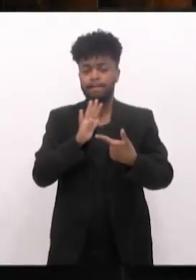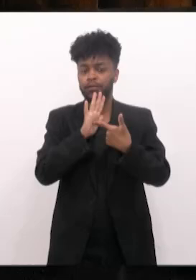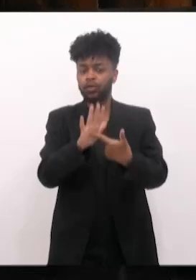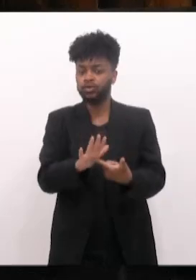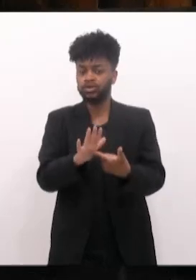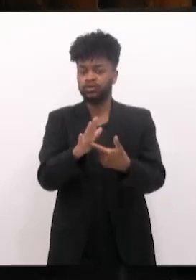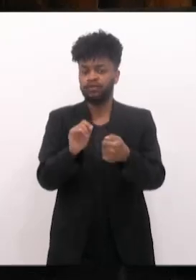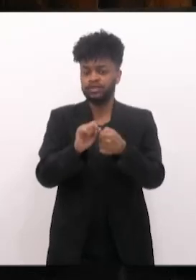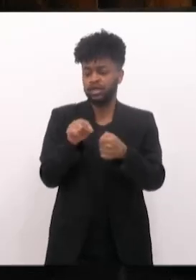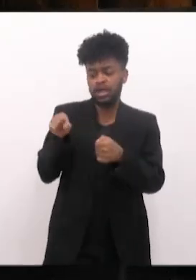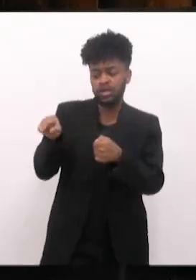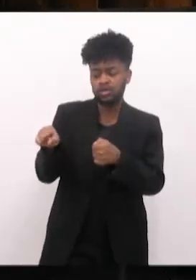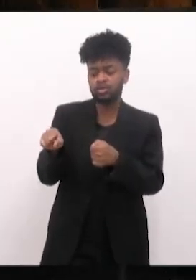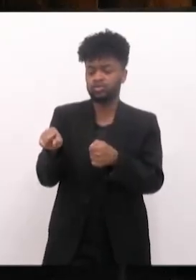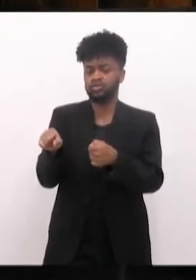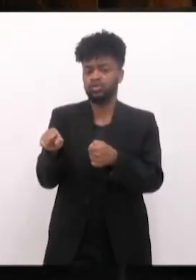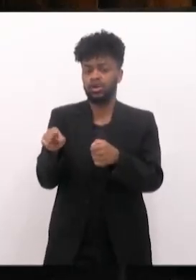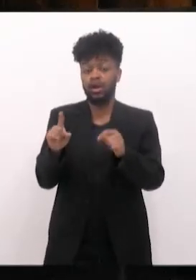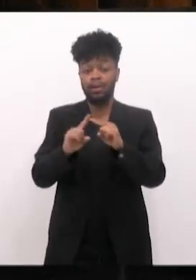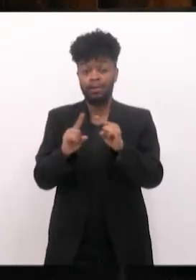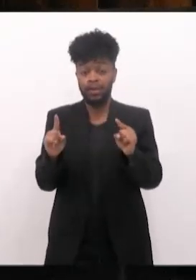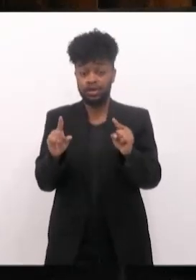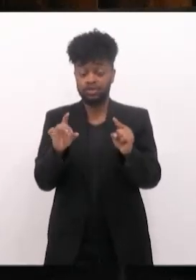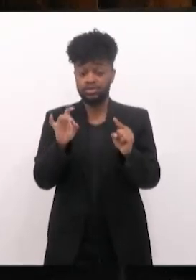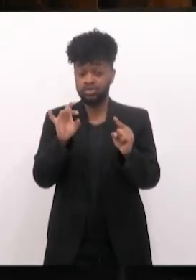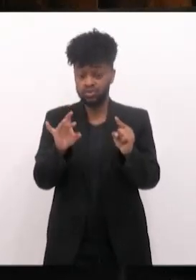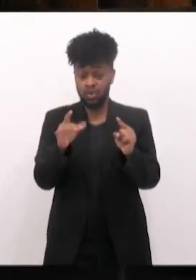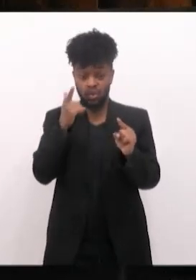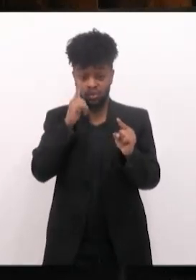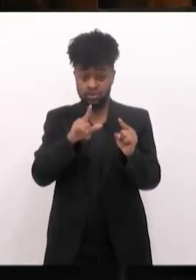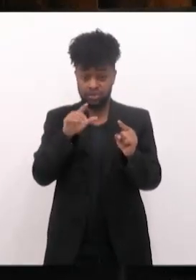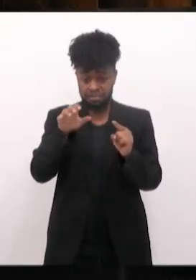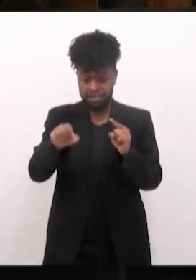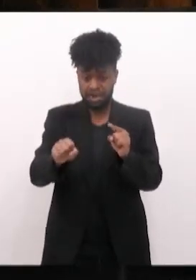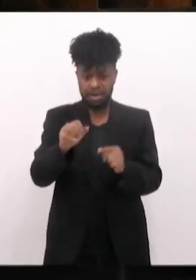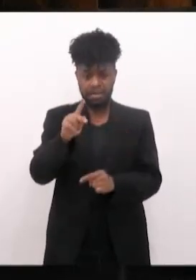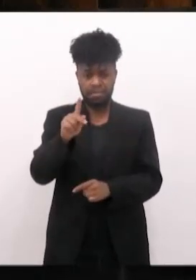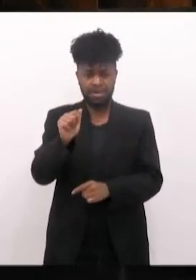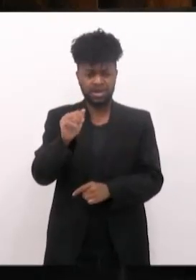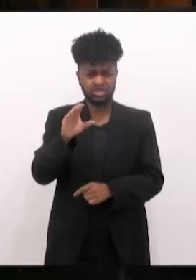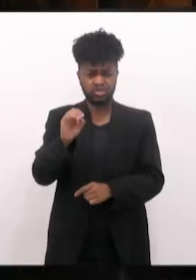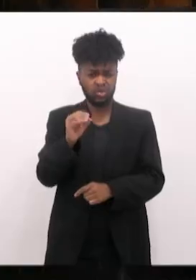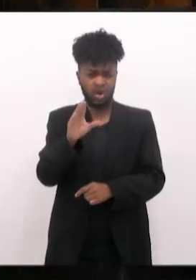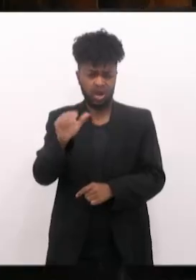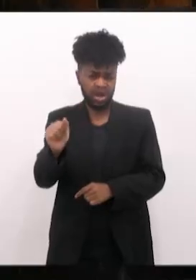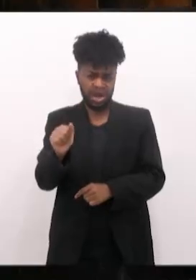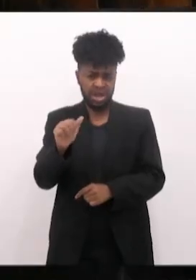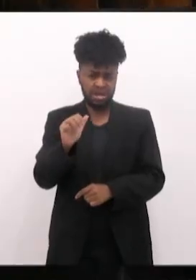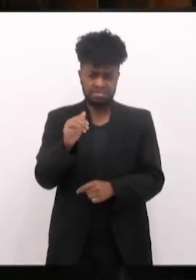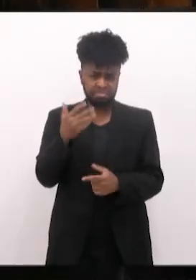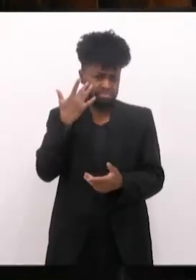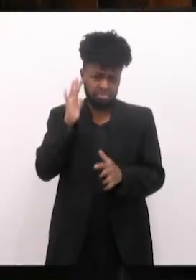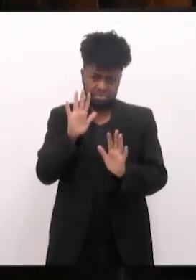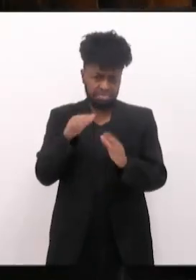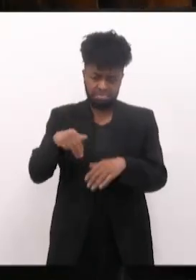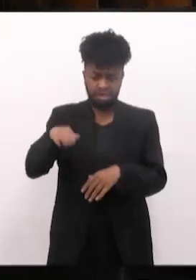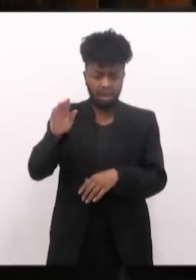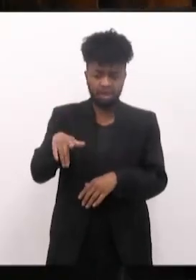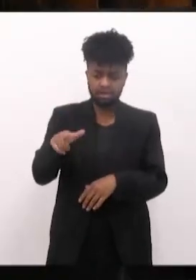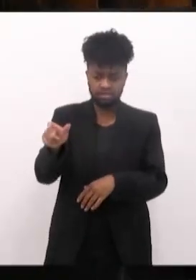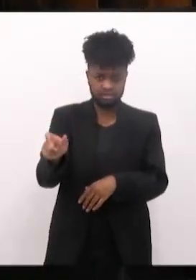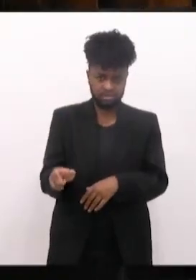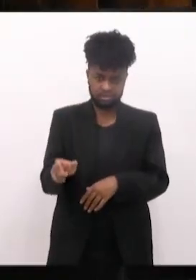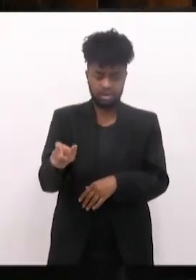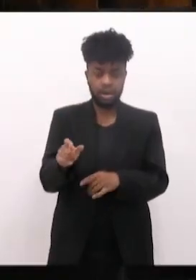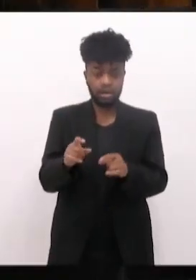está fazendo isso, e só pegou o tal do paçoca, amendoim, sei lá o que é um Zé Chirola que tinha lá, que graças a